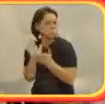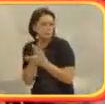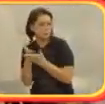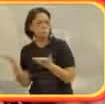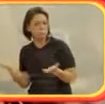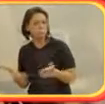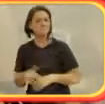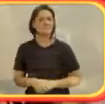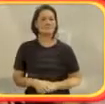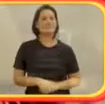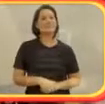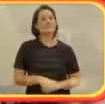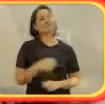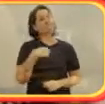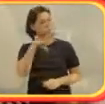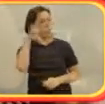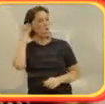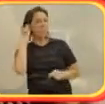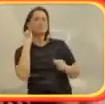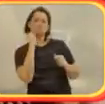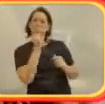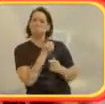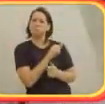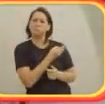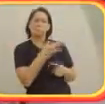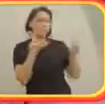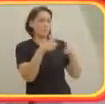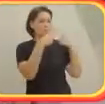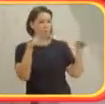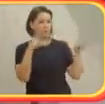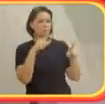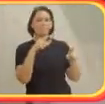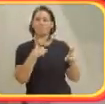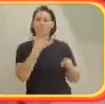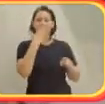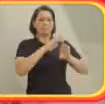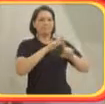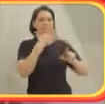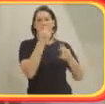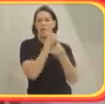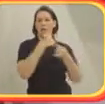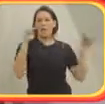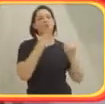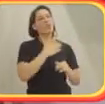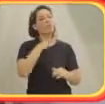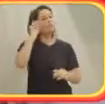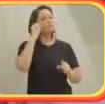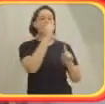bem lotada. Não é só para ter pedido escutar algumas músicas? Ah, eu ouço muita música